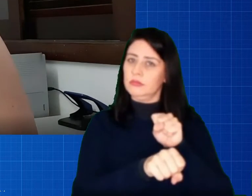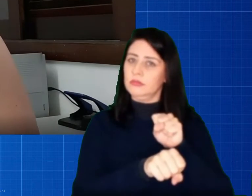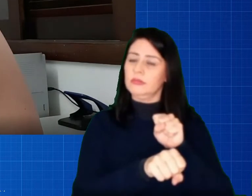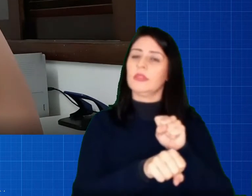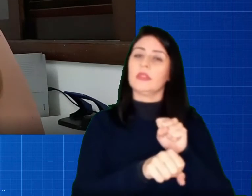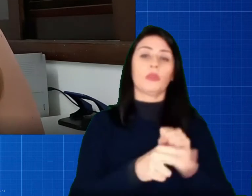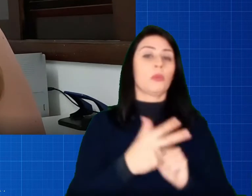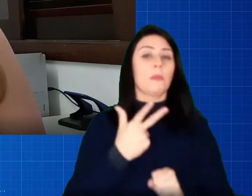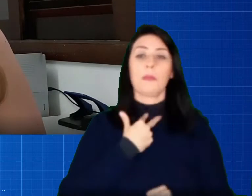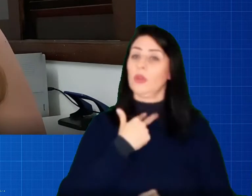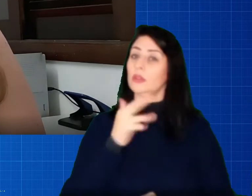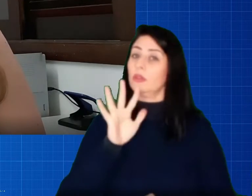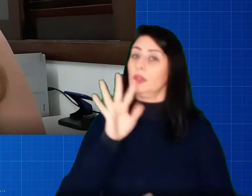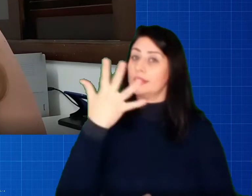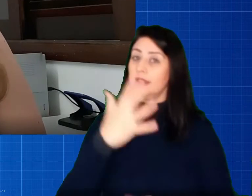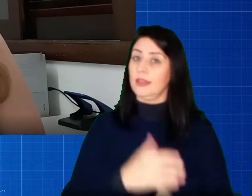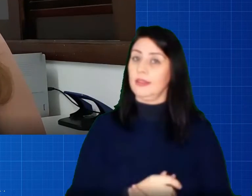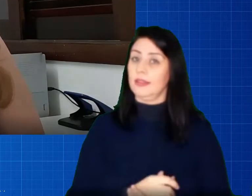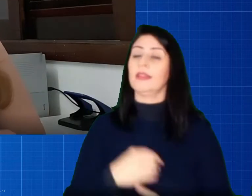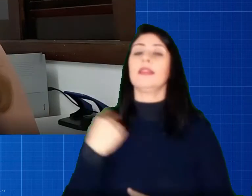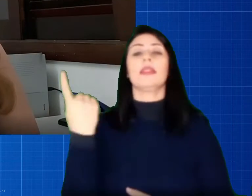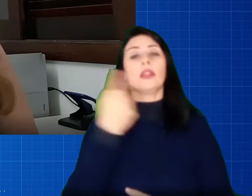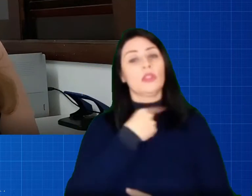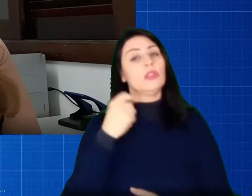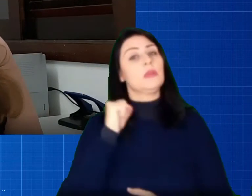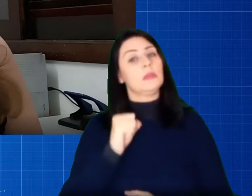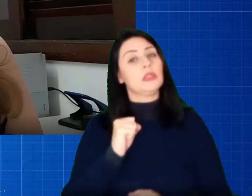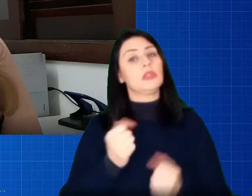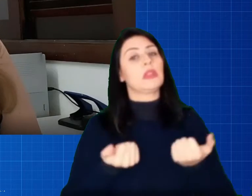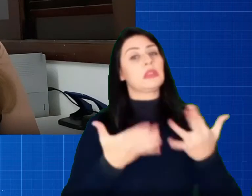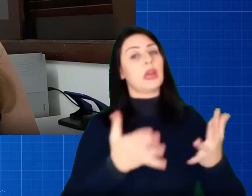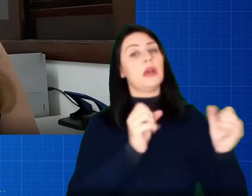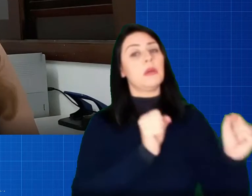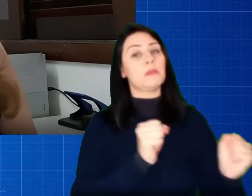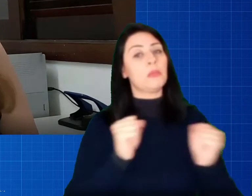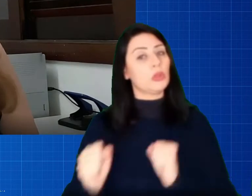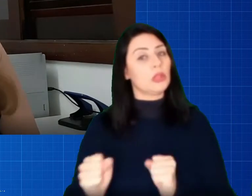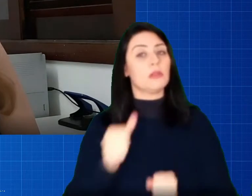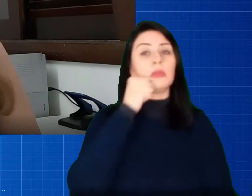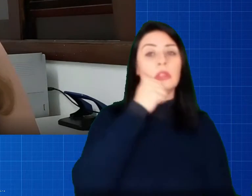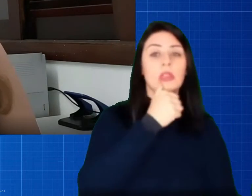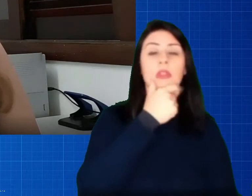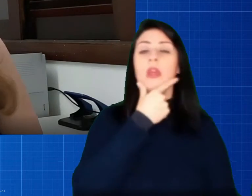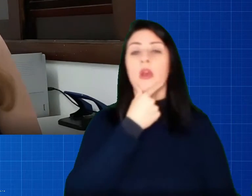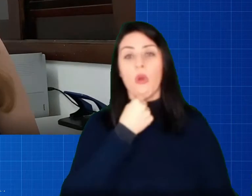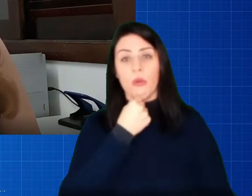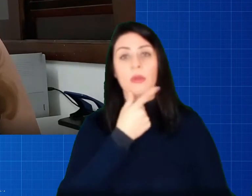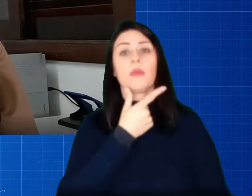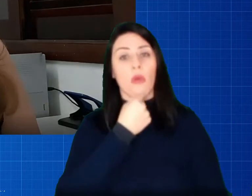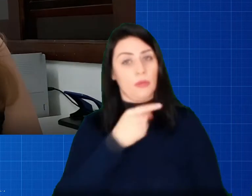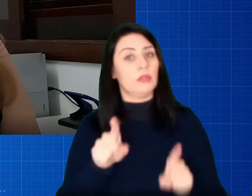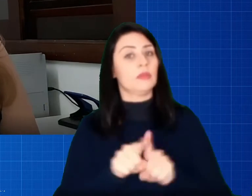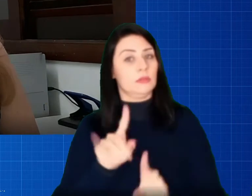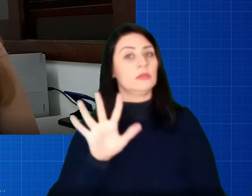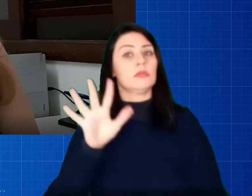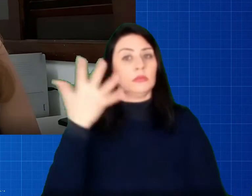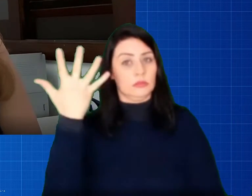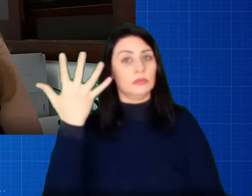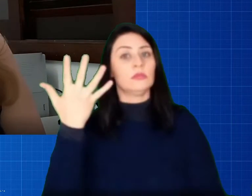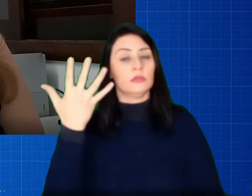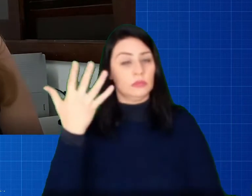Então, assim, não tem que acontecer. E a gente precisa empoderar esses pacientes, seja menino, seja menino, porque isso também acontece com os